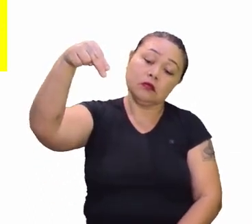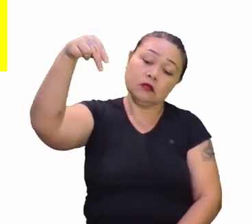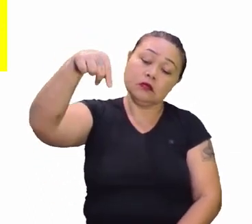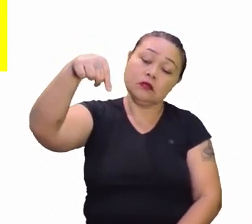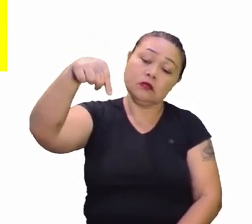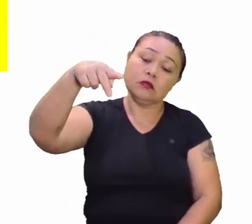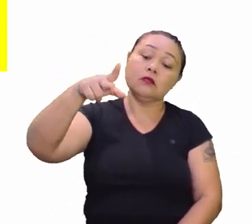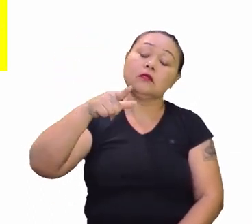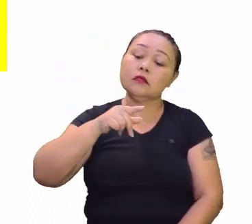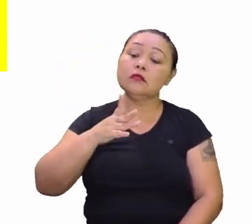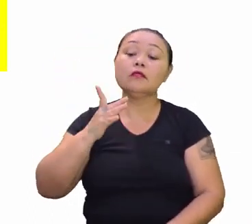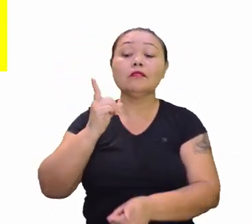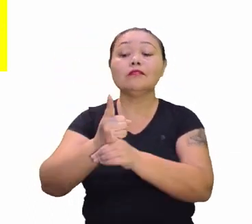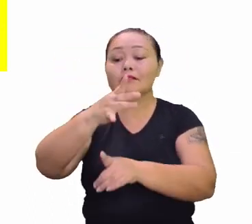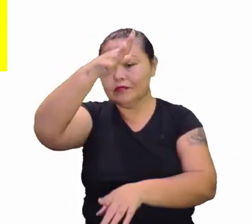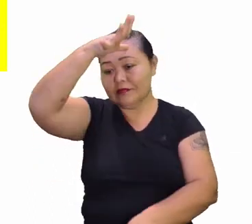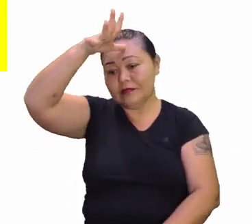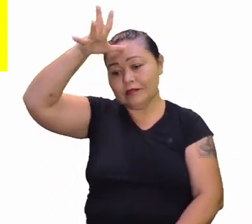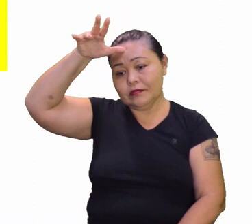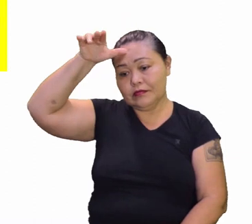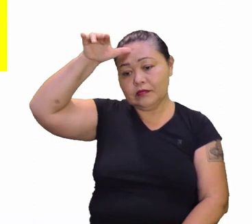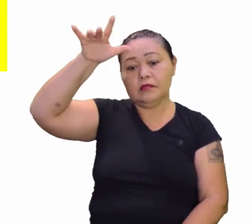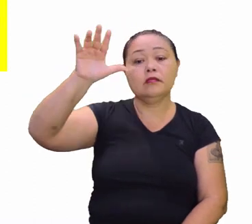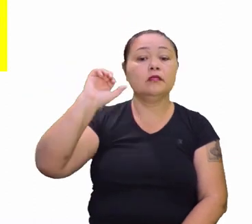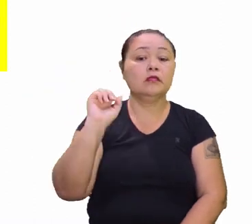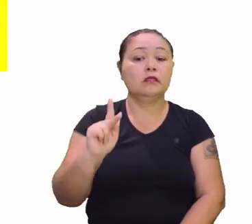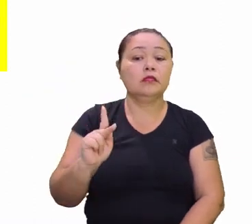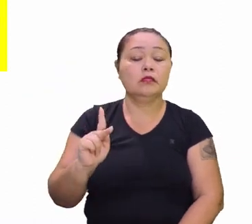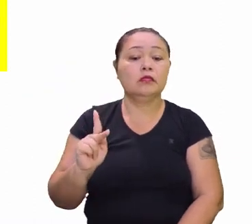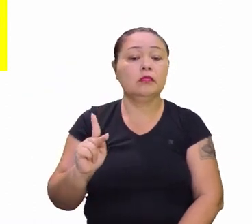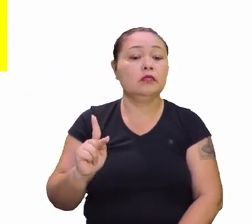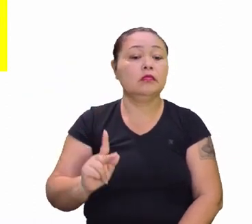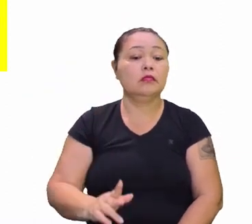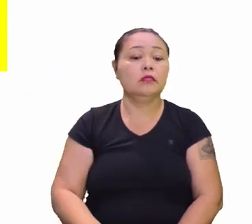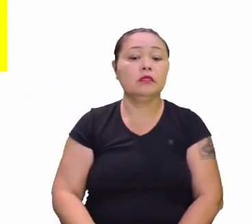vai estar quem? O rio Amazonas. Exatamente. Ok?